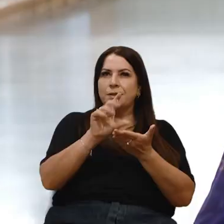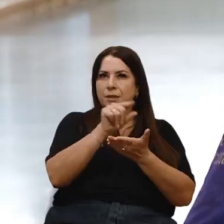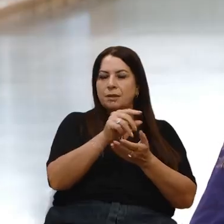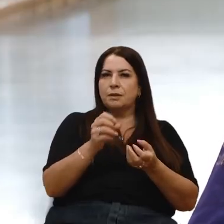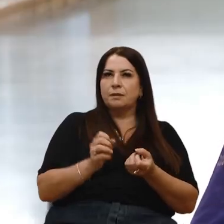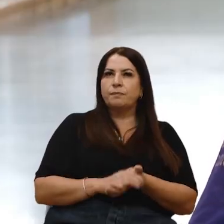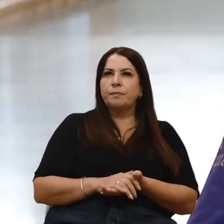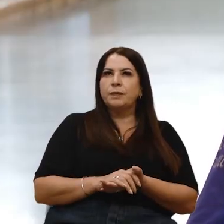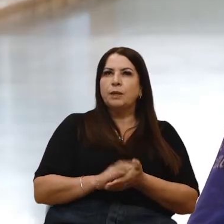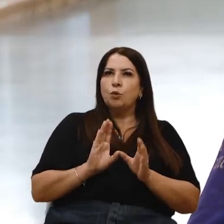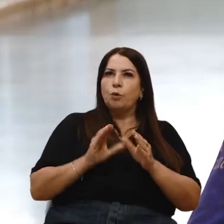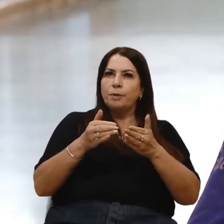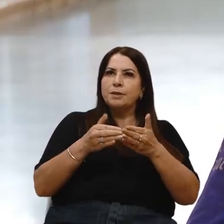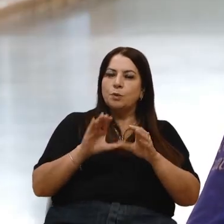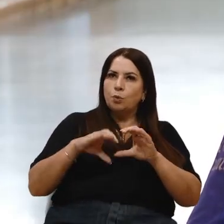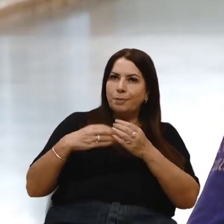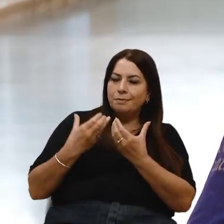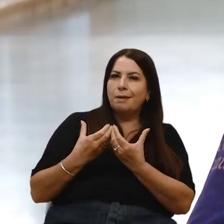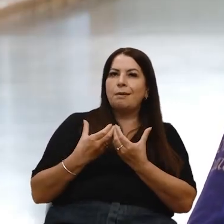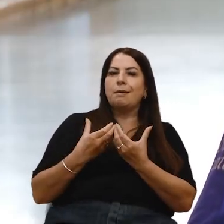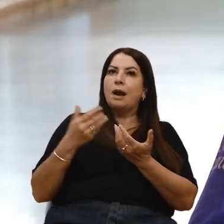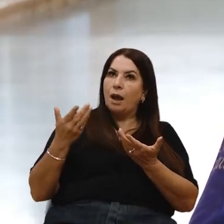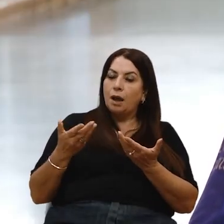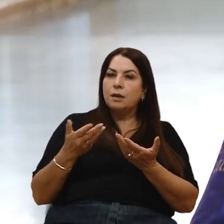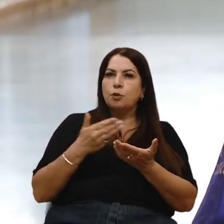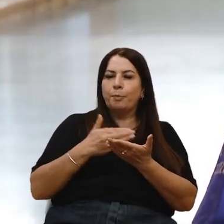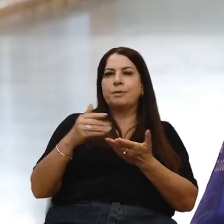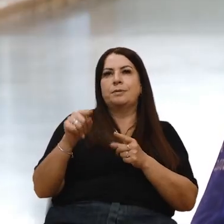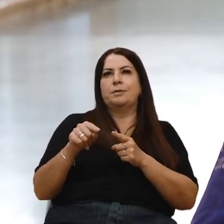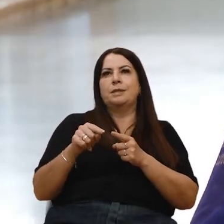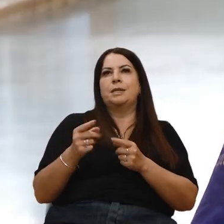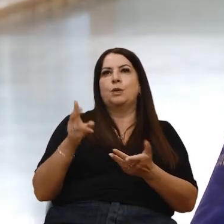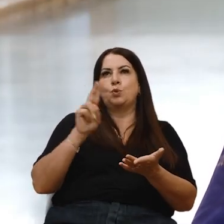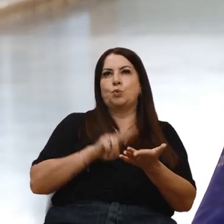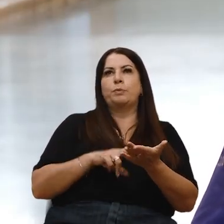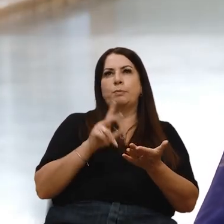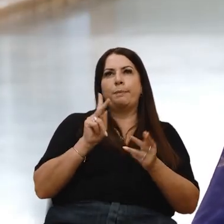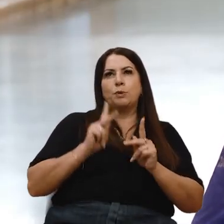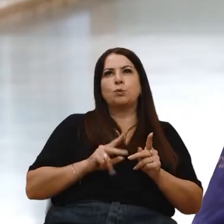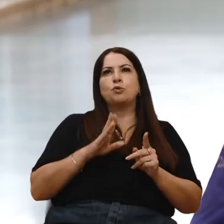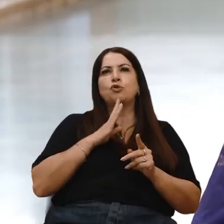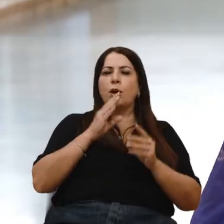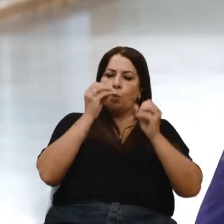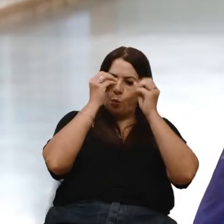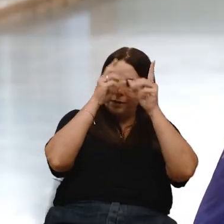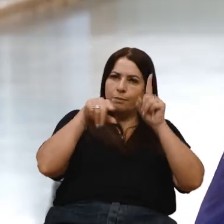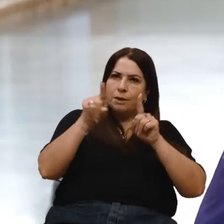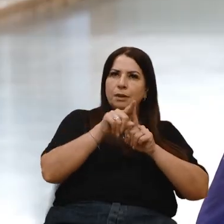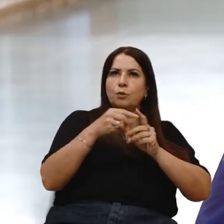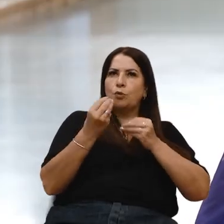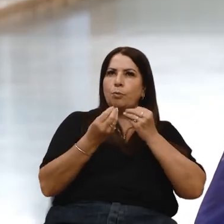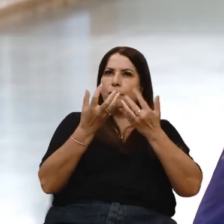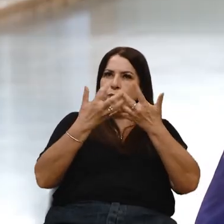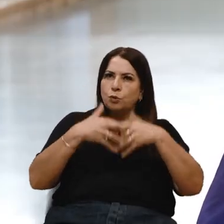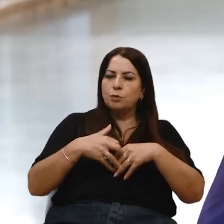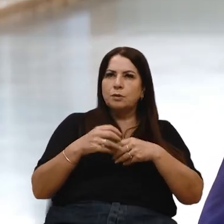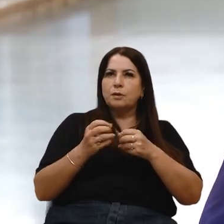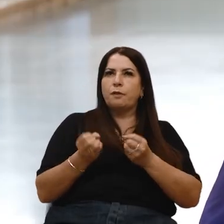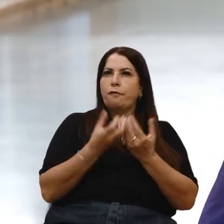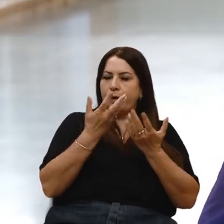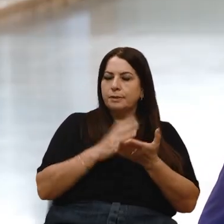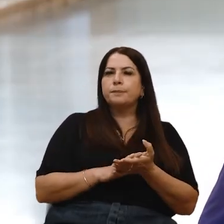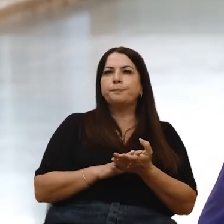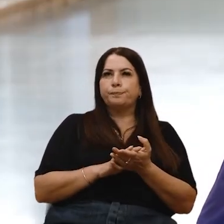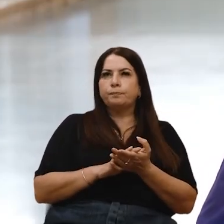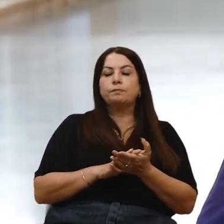conselho da comissão comunitária. E aí, a partir daí, ele assume, mas é alguém que já tem conhecimento de como é que funciona a festa e